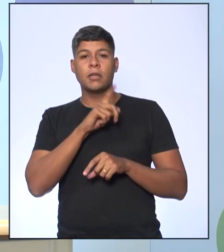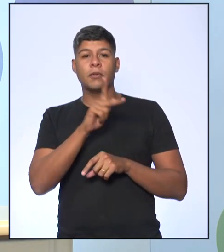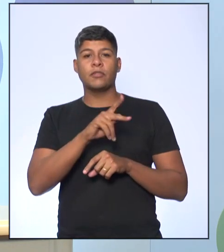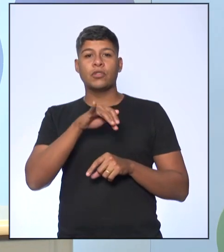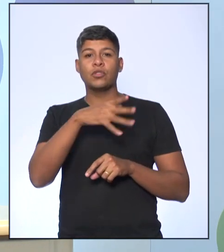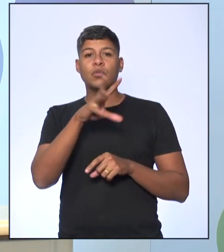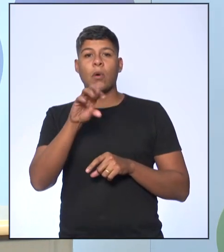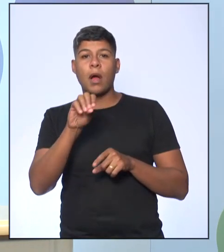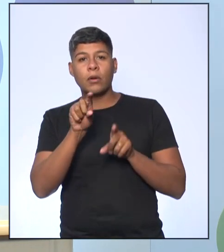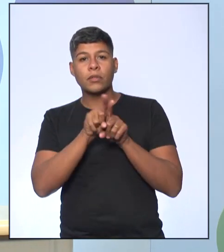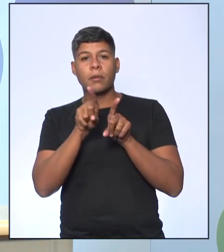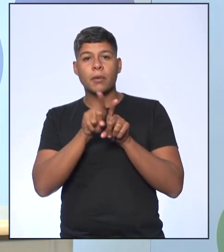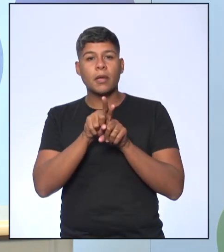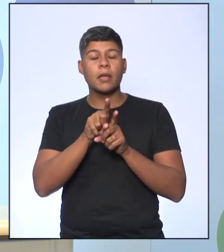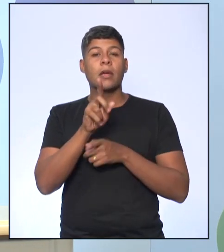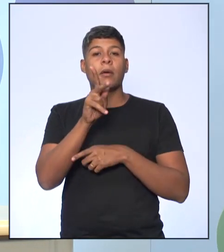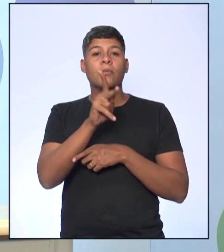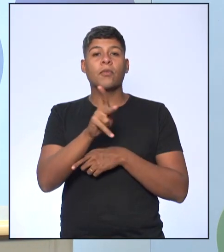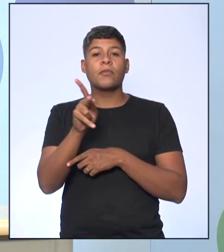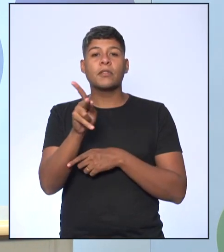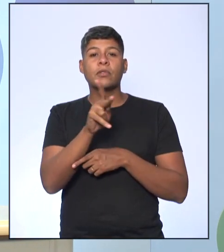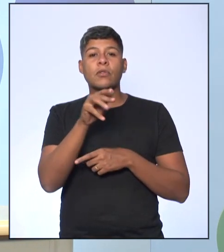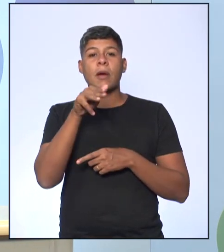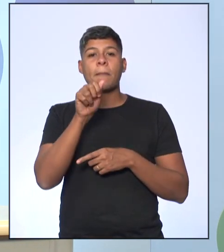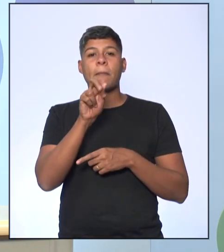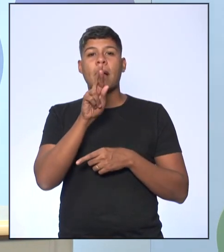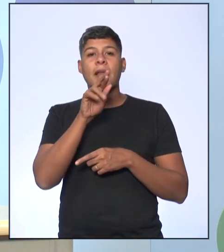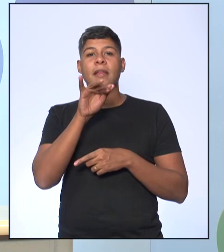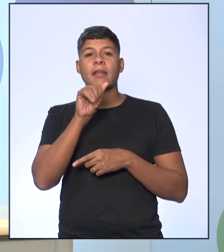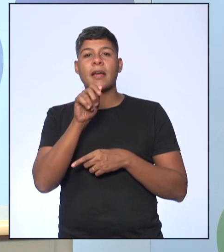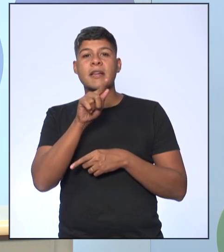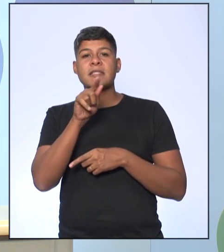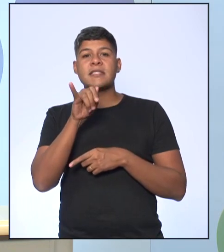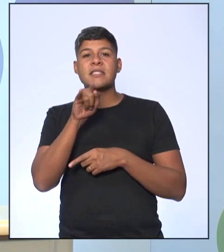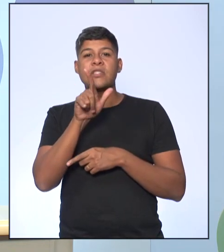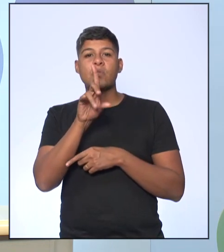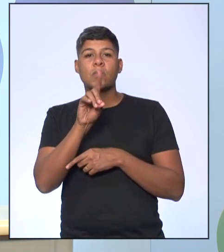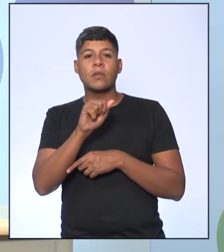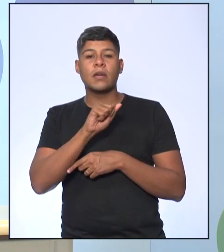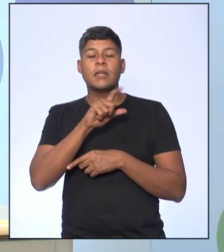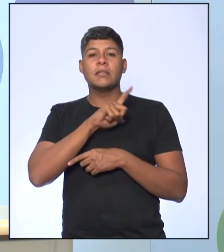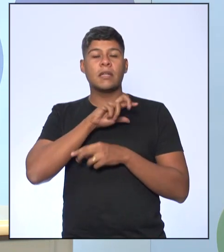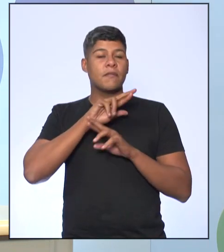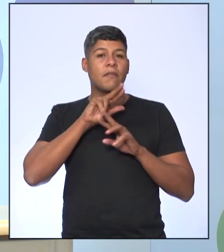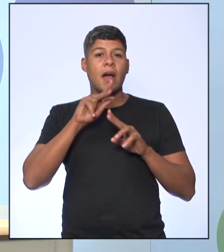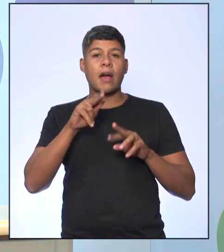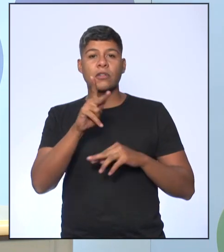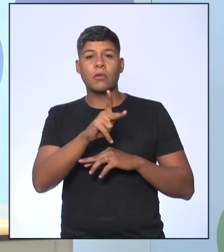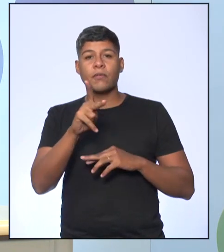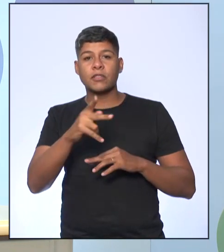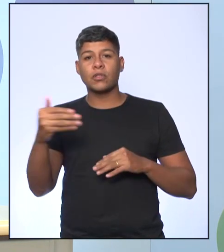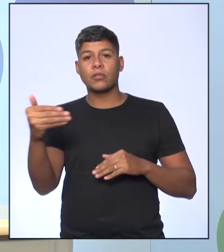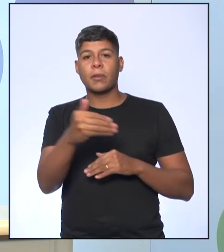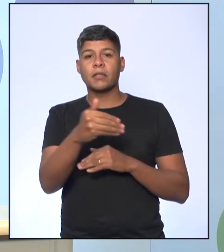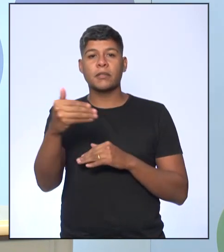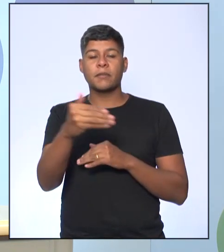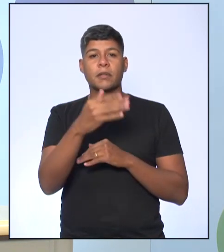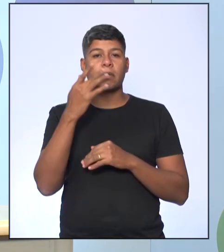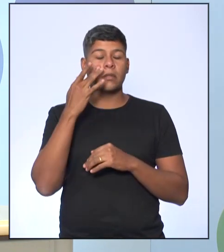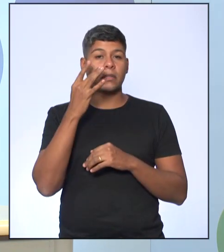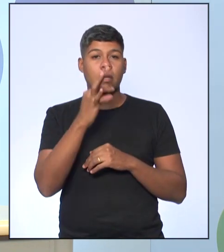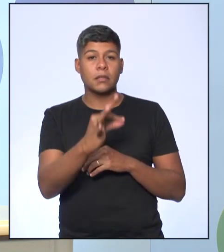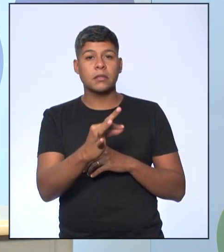João também, a professora Maria Zilda, tem aqui vários professores participando, é bem